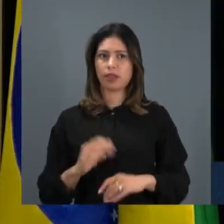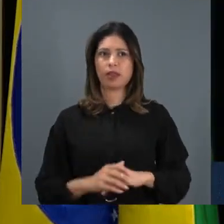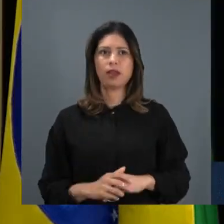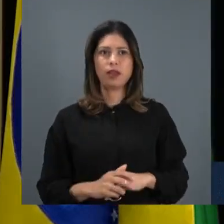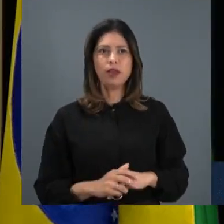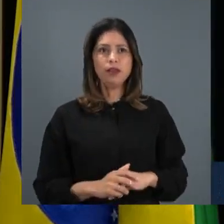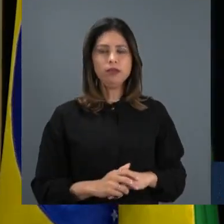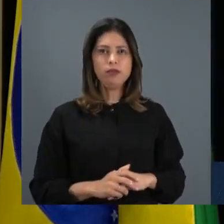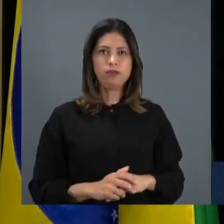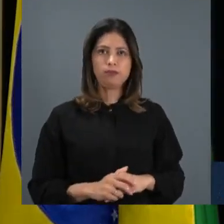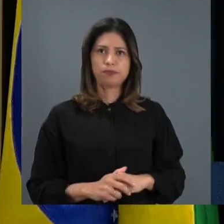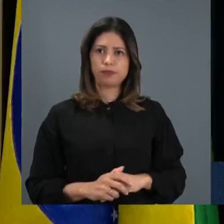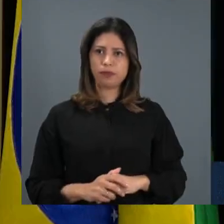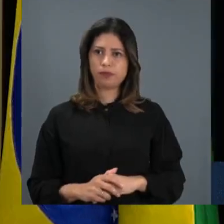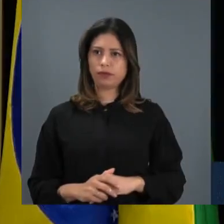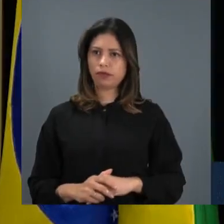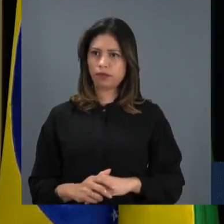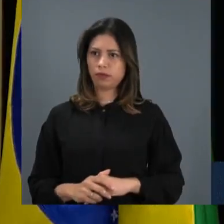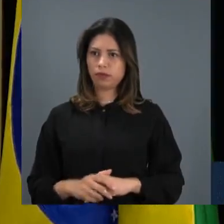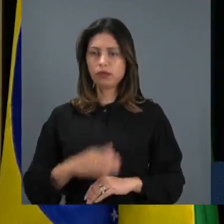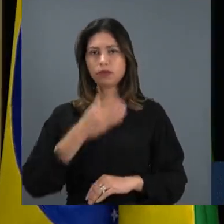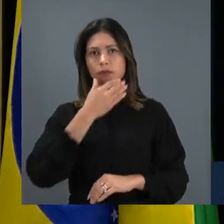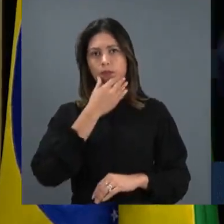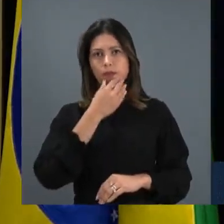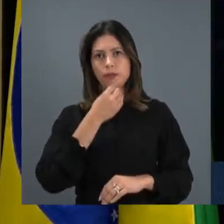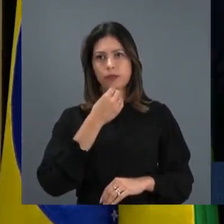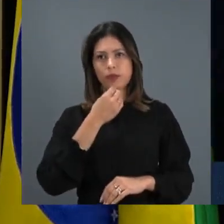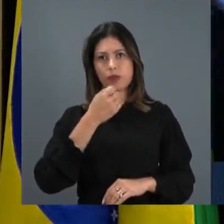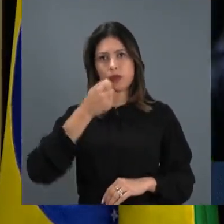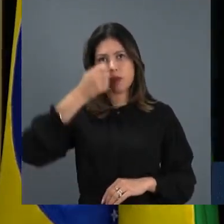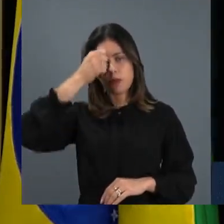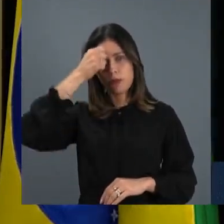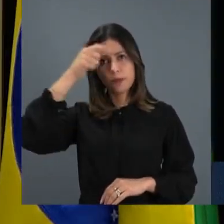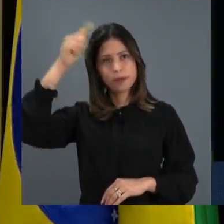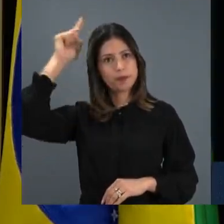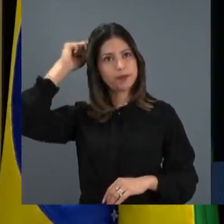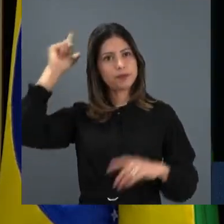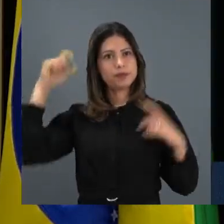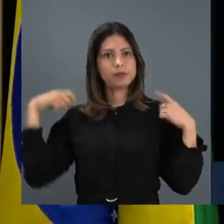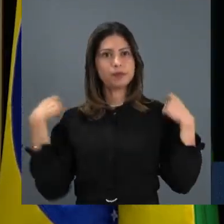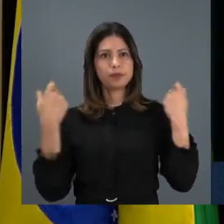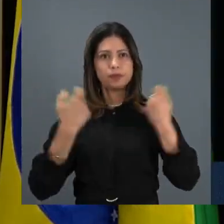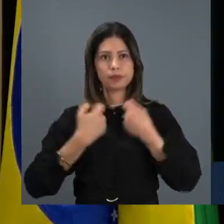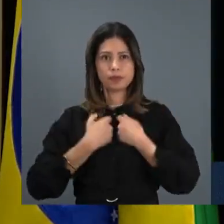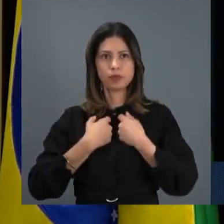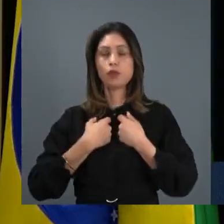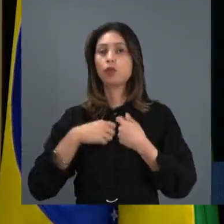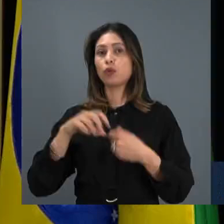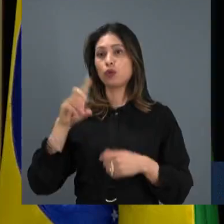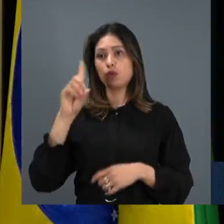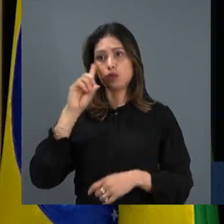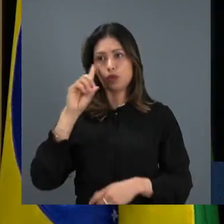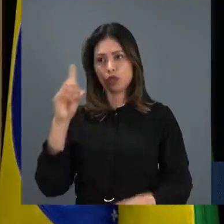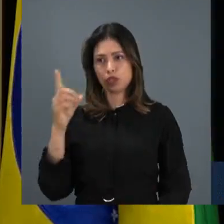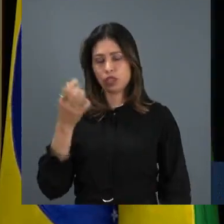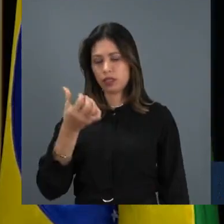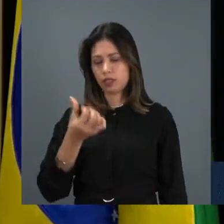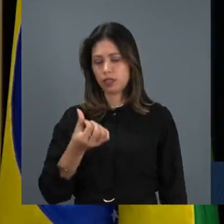de Moraes mandou prender, na última quinta-feira, 6 de